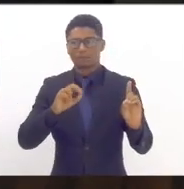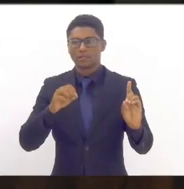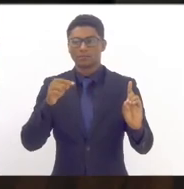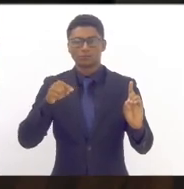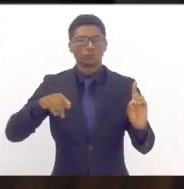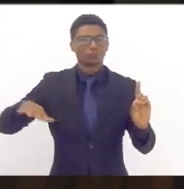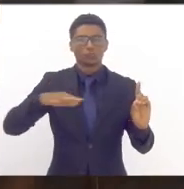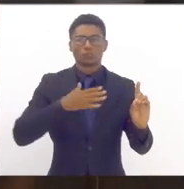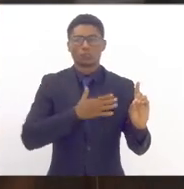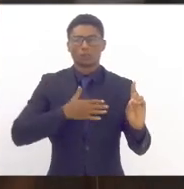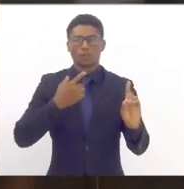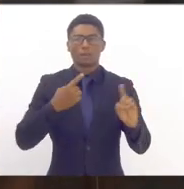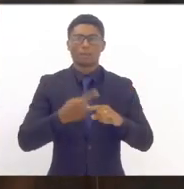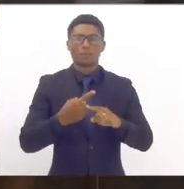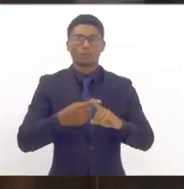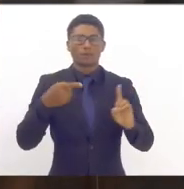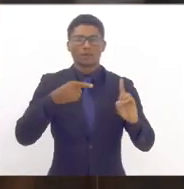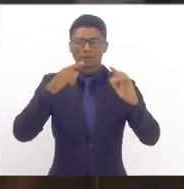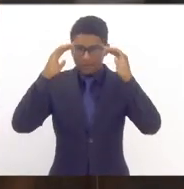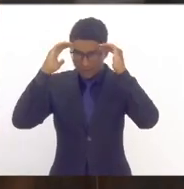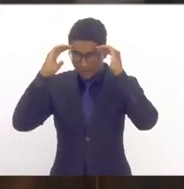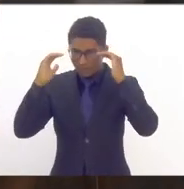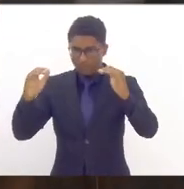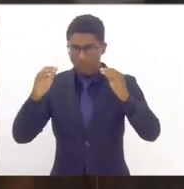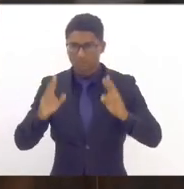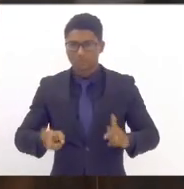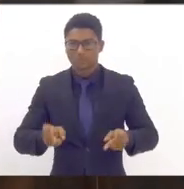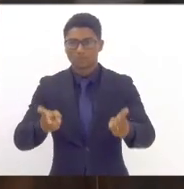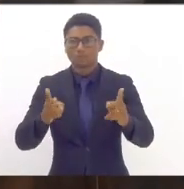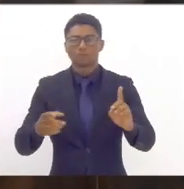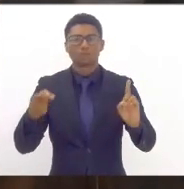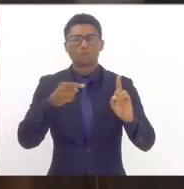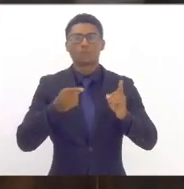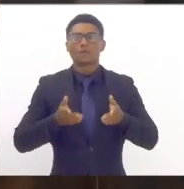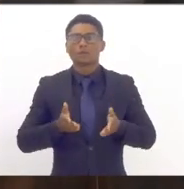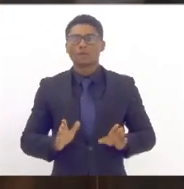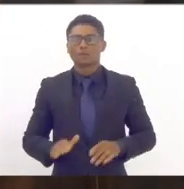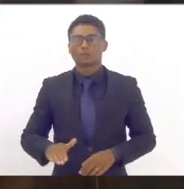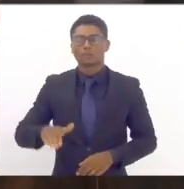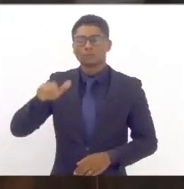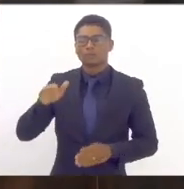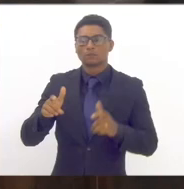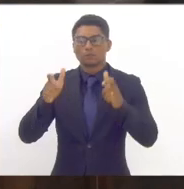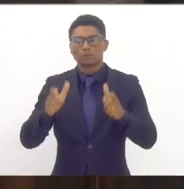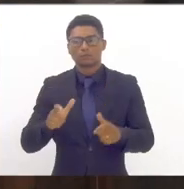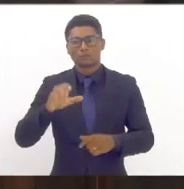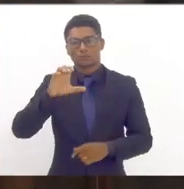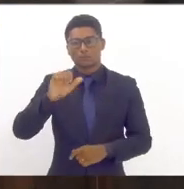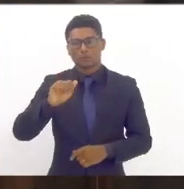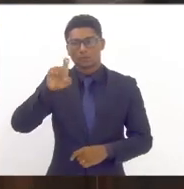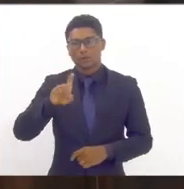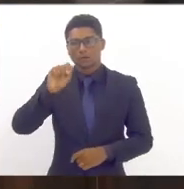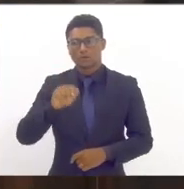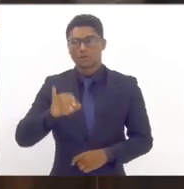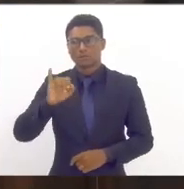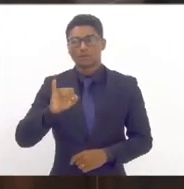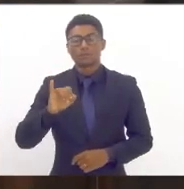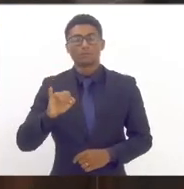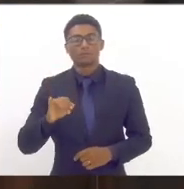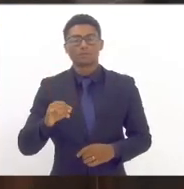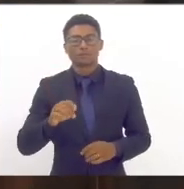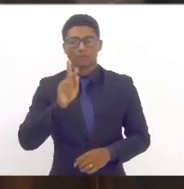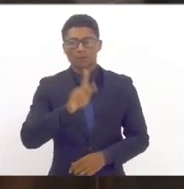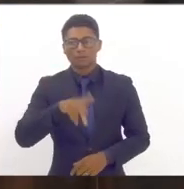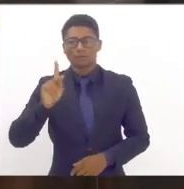todos com respeito. O carioca Pedro Figueiredo cresceu no Caxambi, bairro do subúrbio do Rio, sob os cuidados da